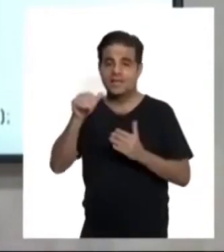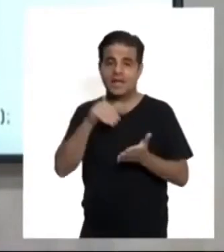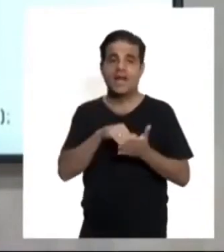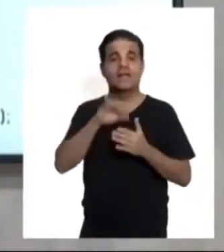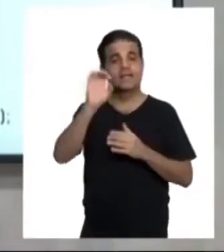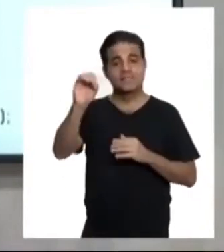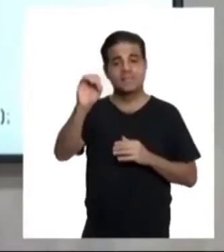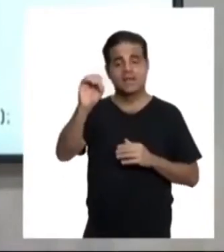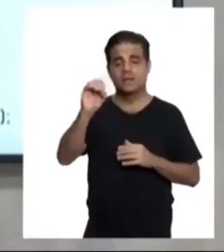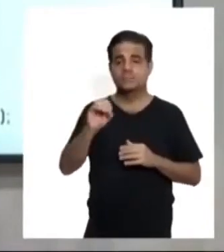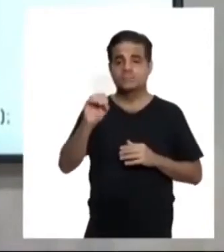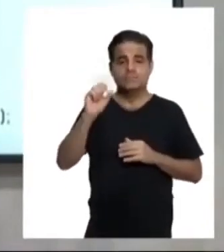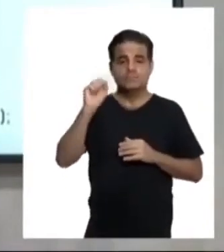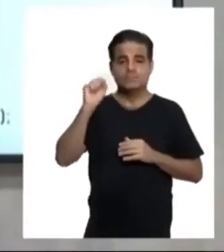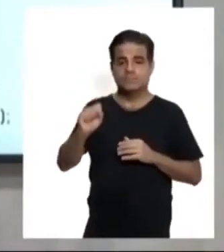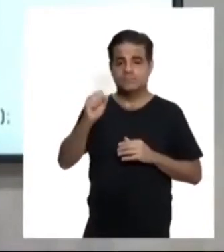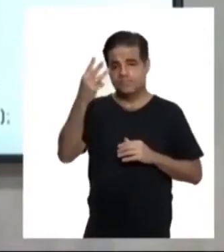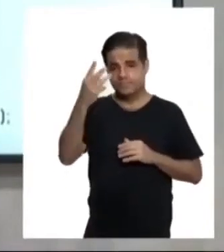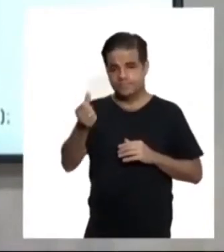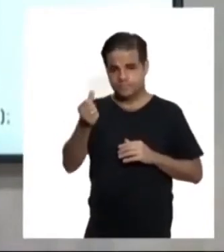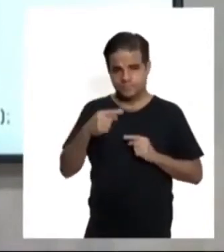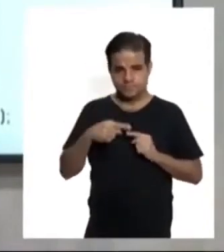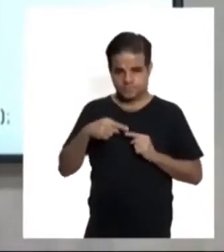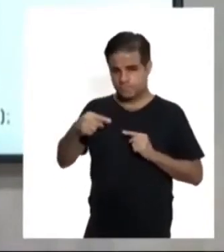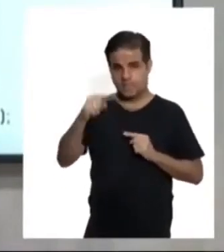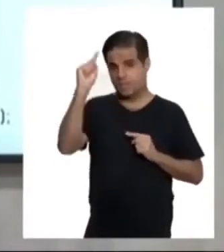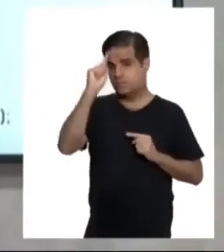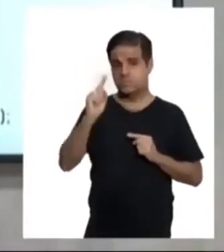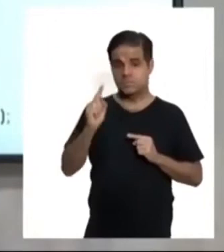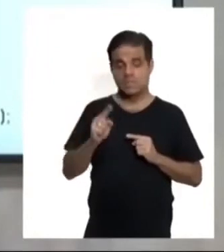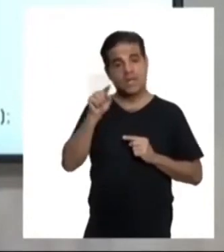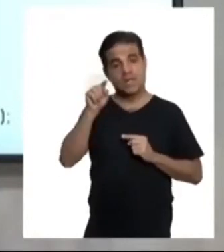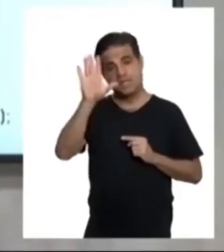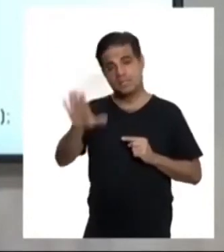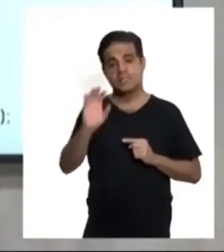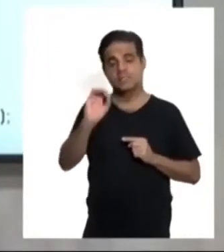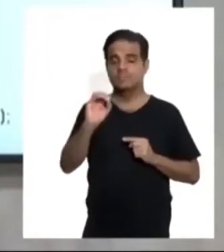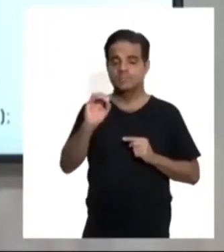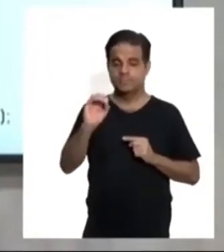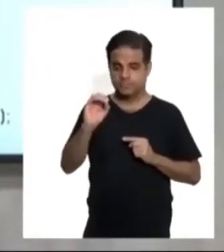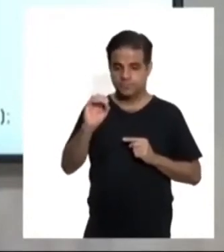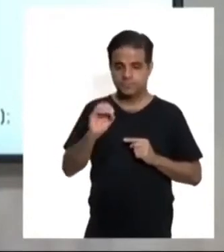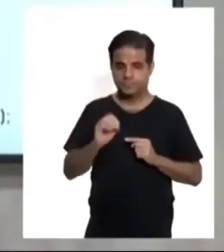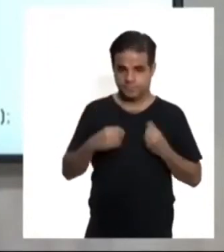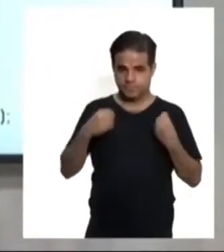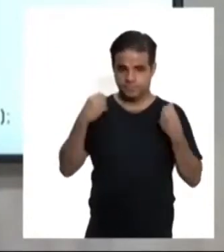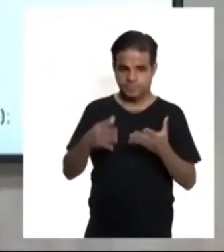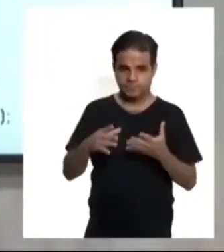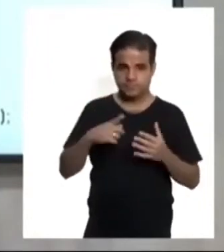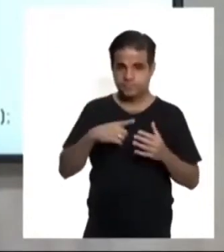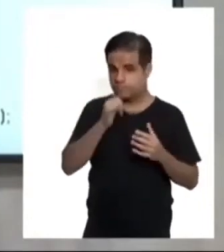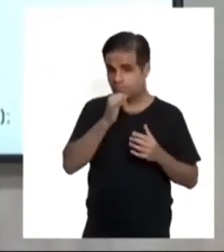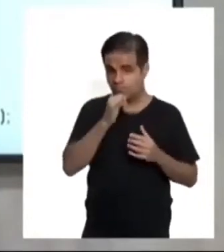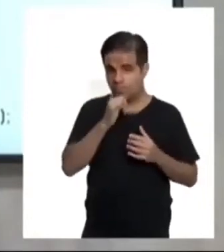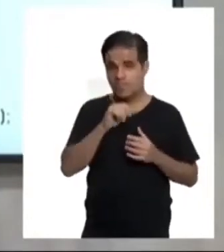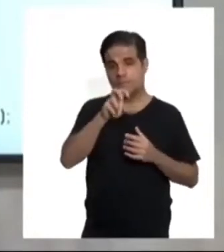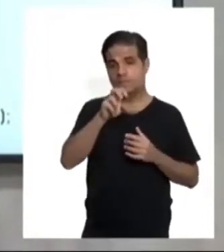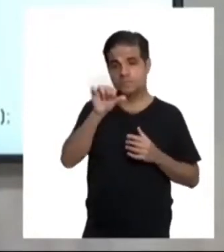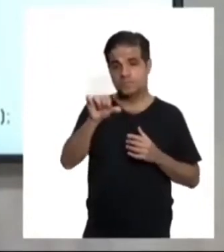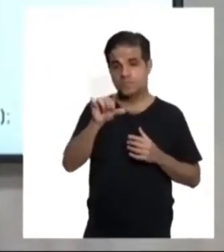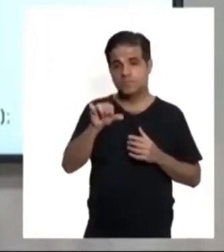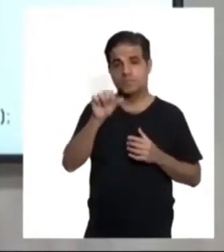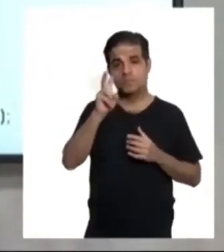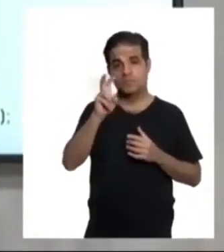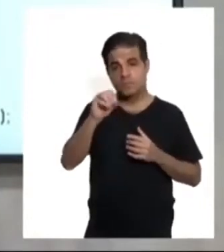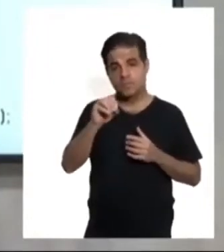aqui é 0, aqui é 36, aqui eu não sei, aqui é 0. Então eu vou ter, por exemplo,